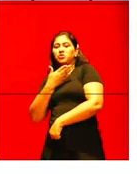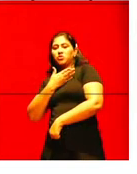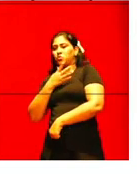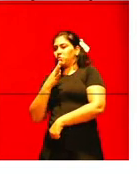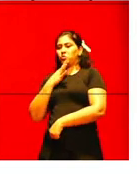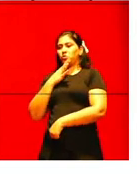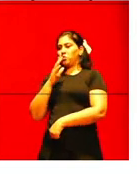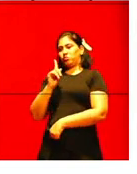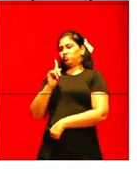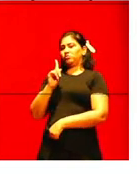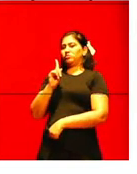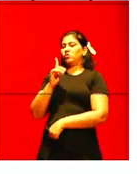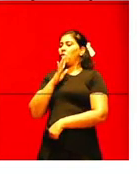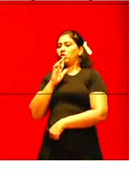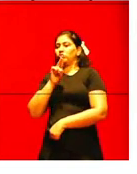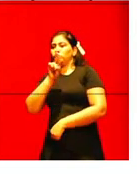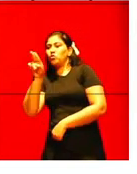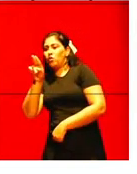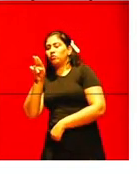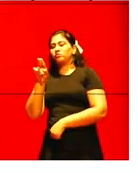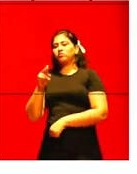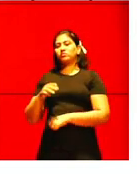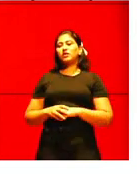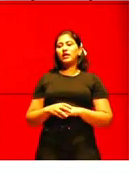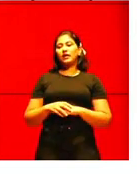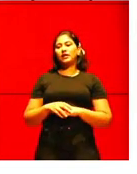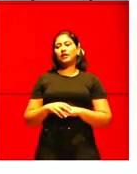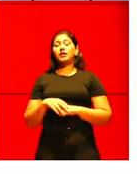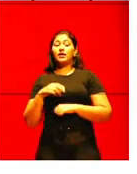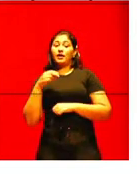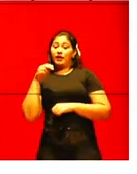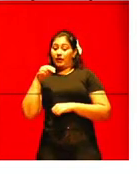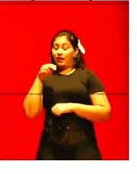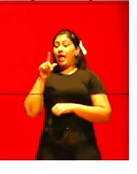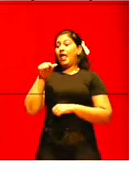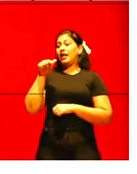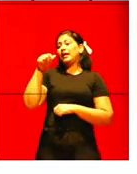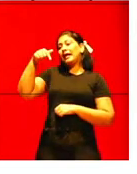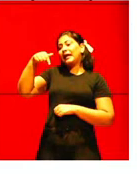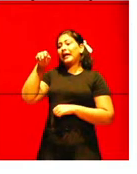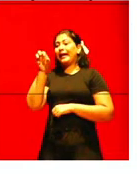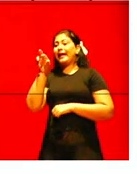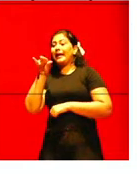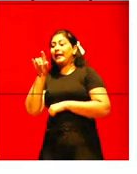se conhece direito. O ele é um querido, é uma forma